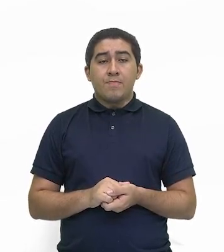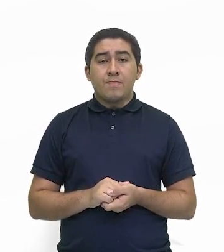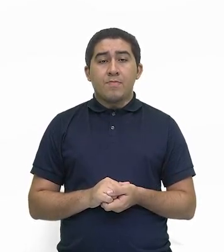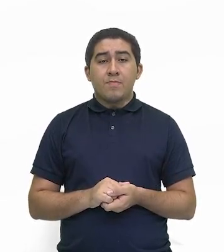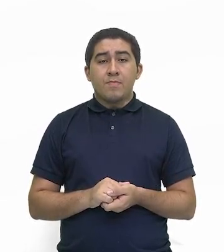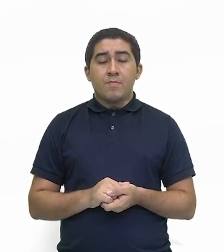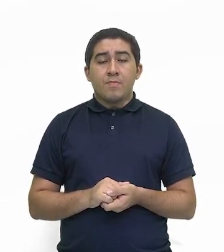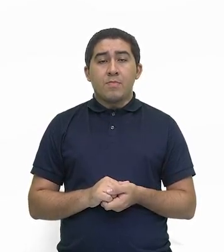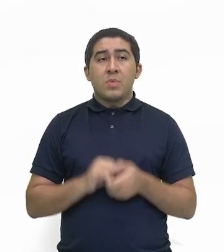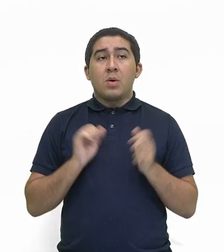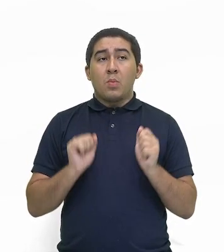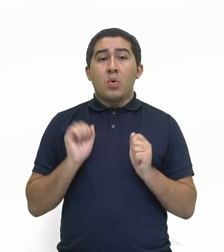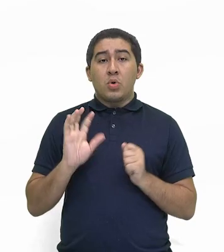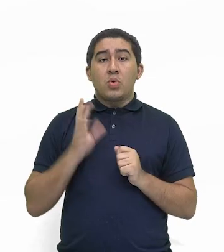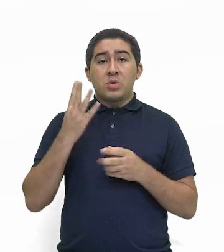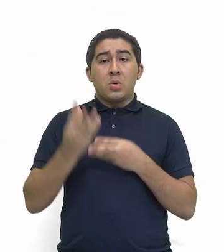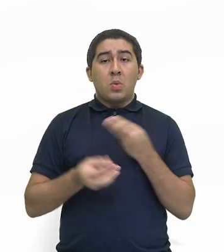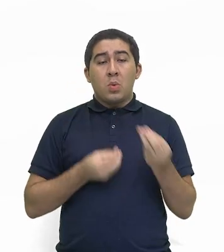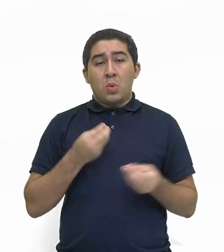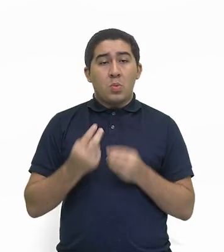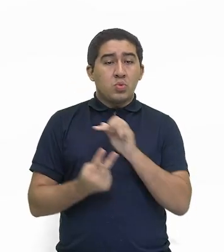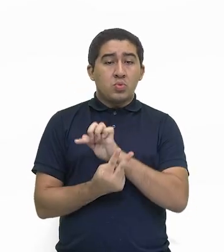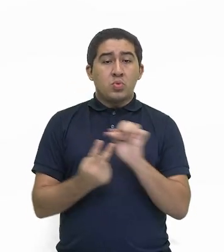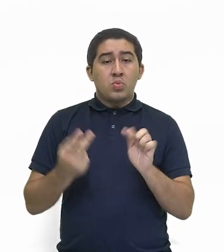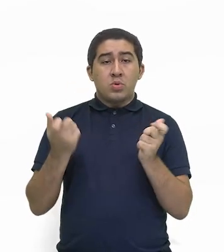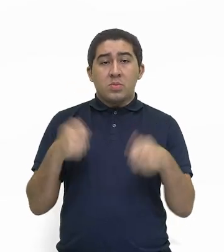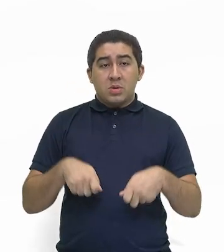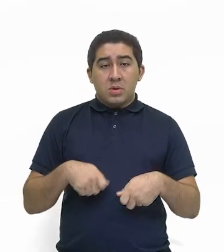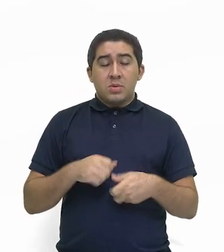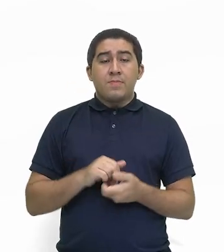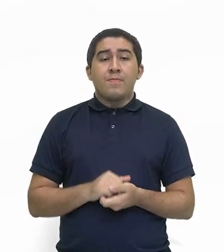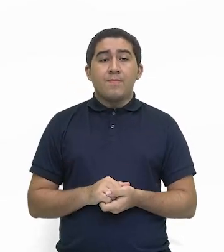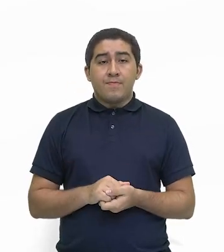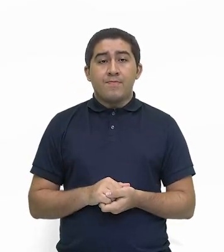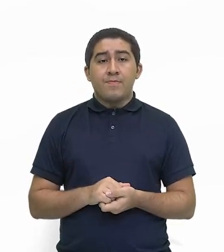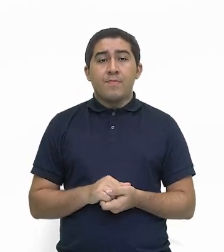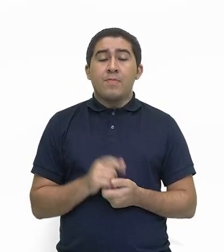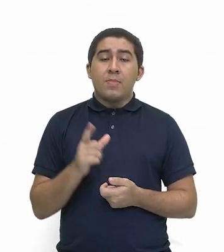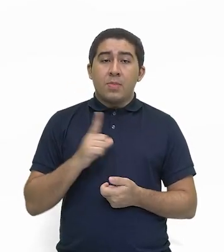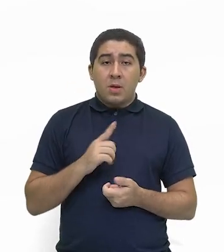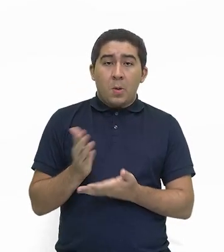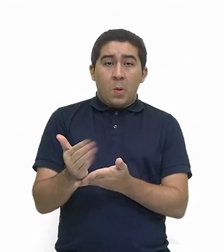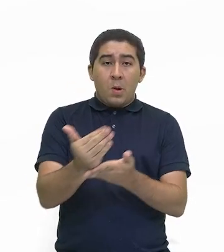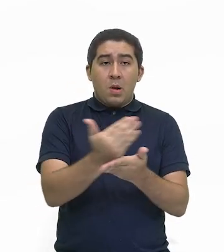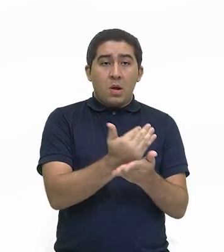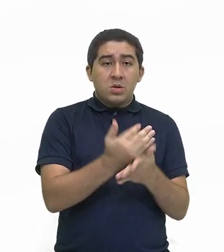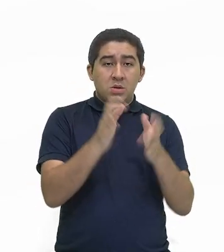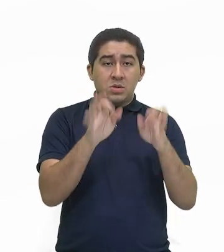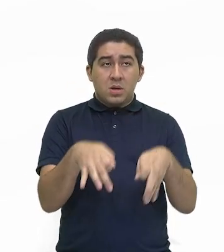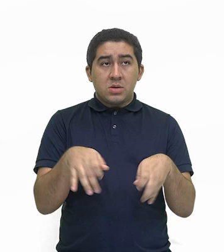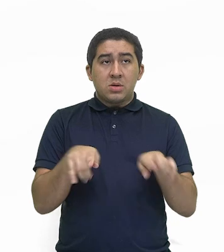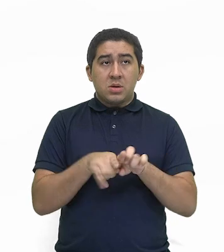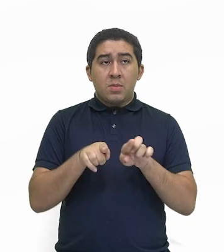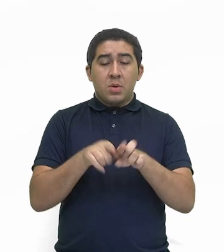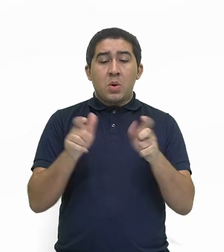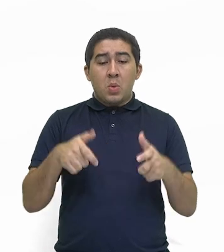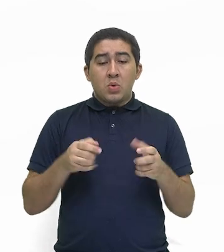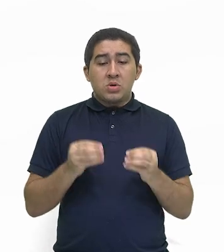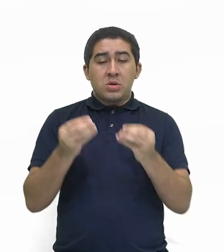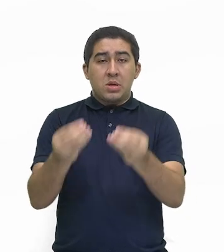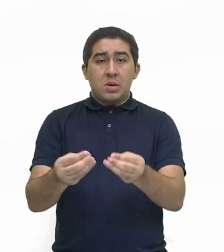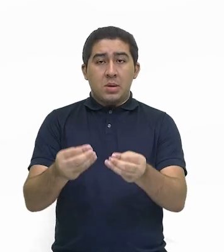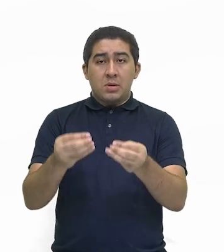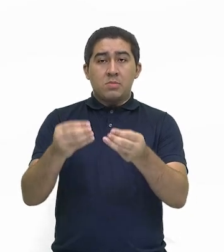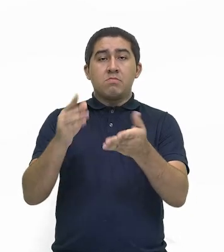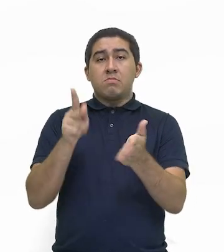pode acontecer por duas formas: coleta seletiva e pontos de entrega.